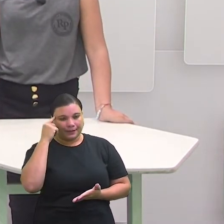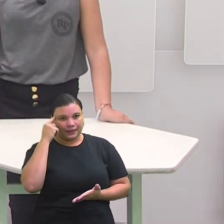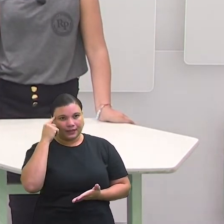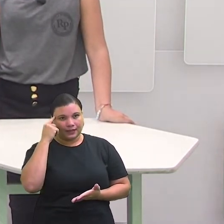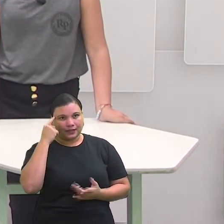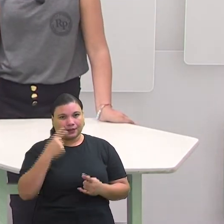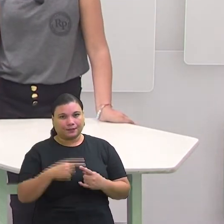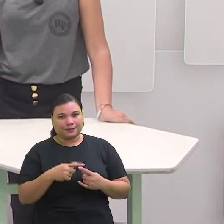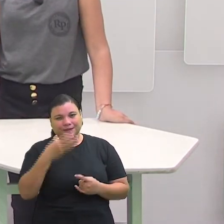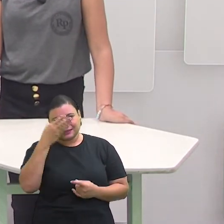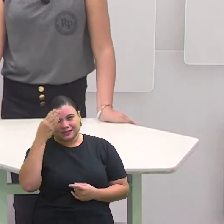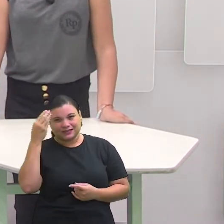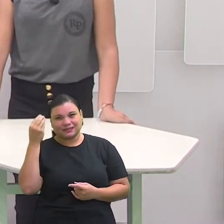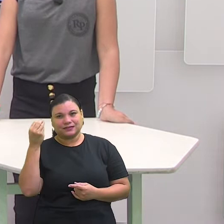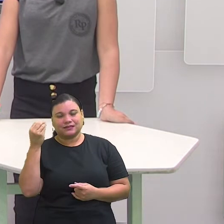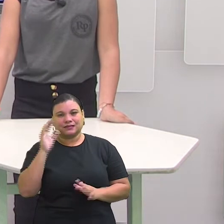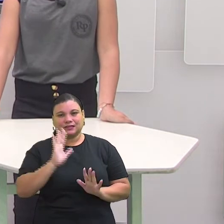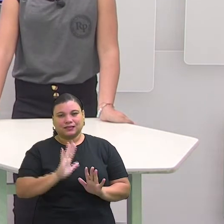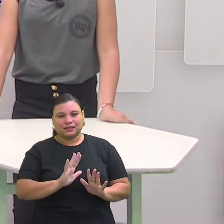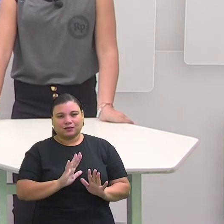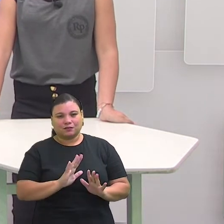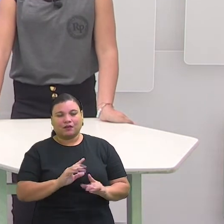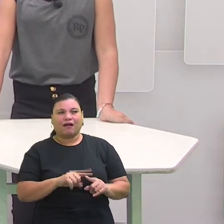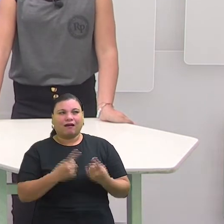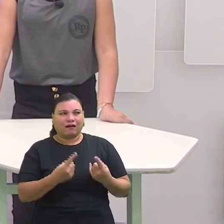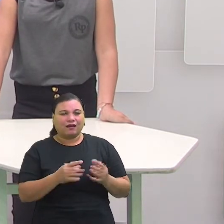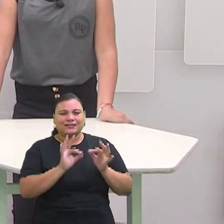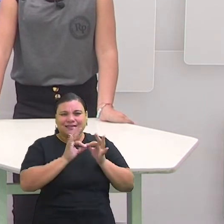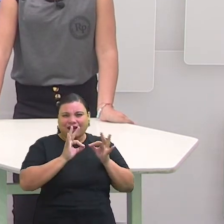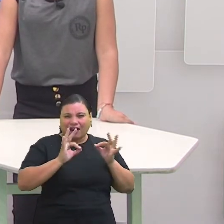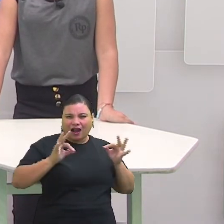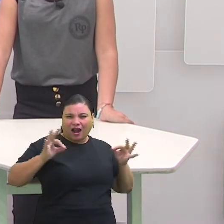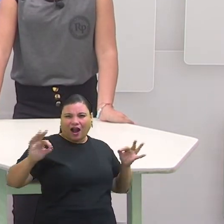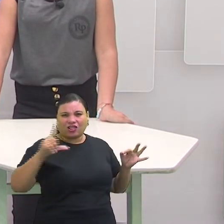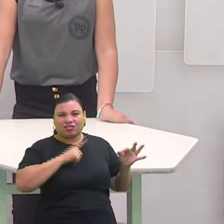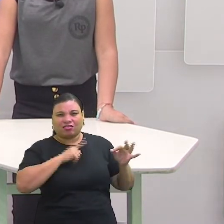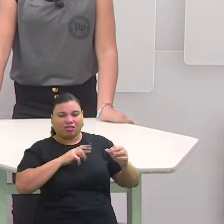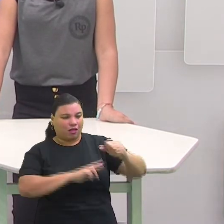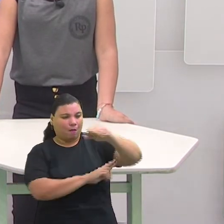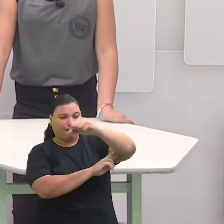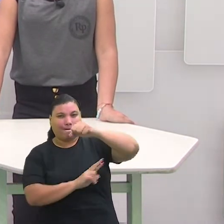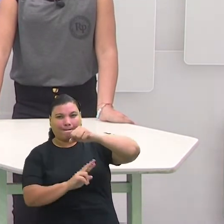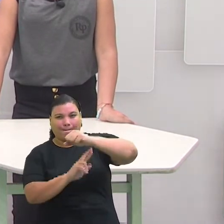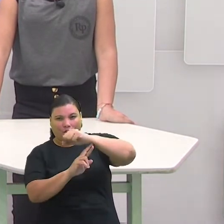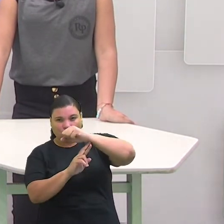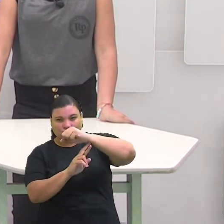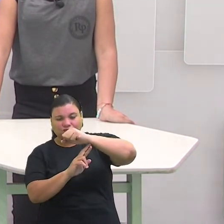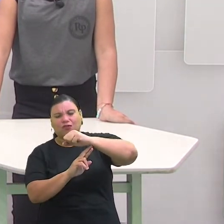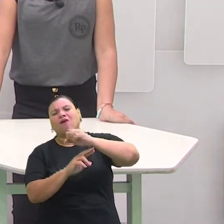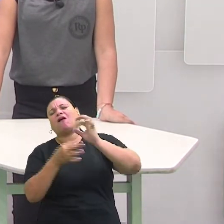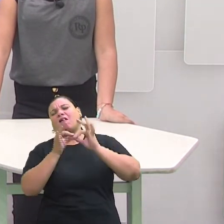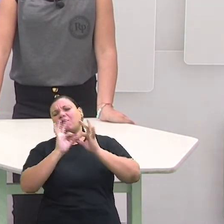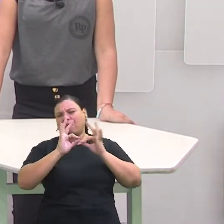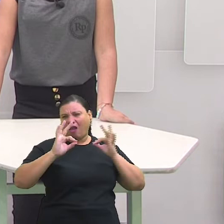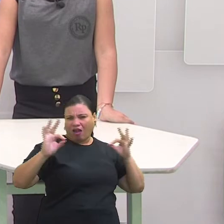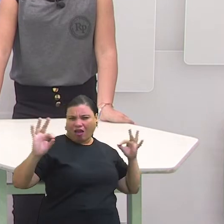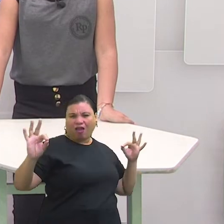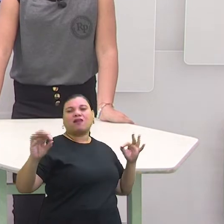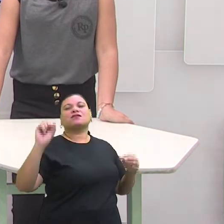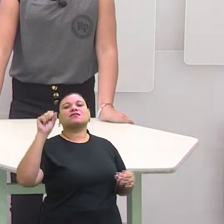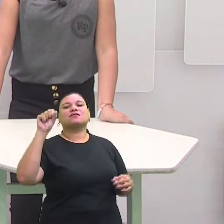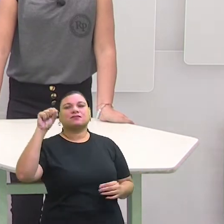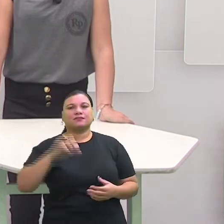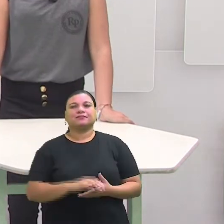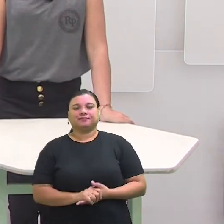É do outro lado da ponte? Não. Não. Longe, hein? É isso aí. Mas